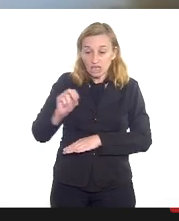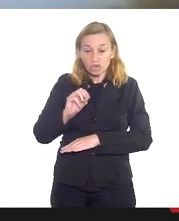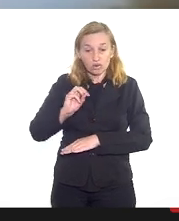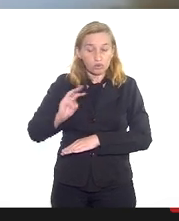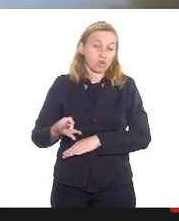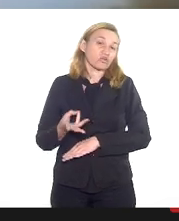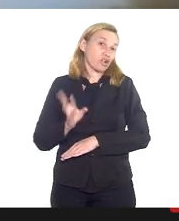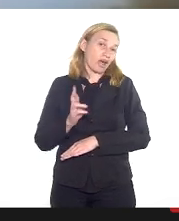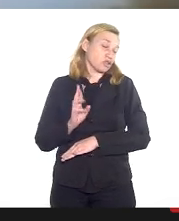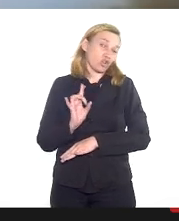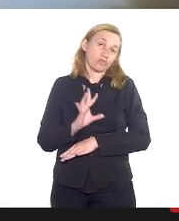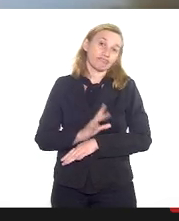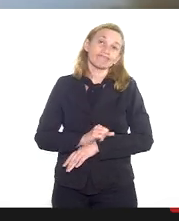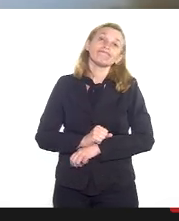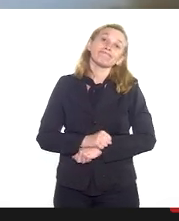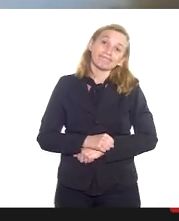reais.